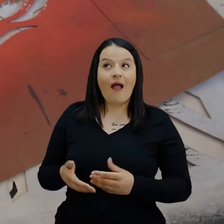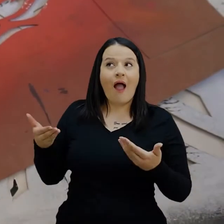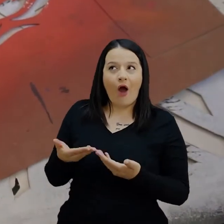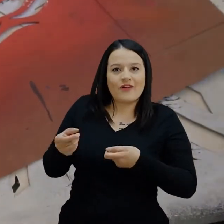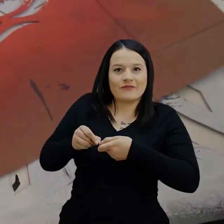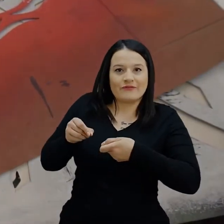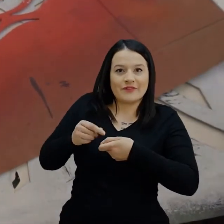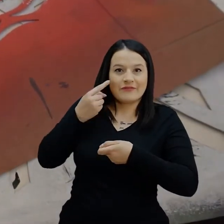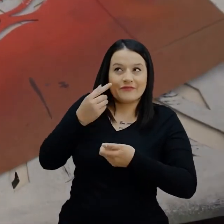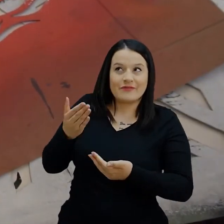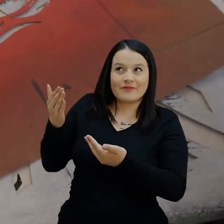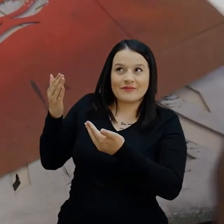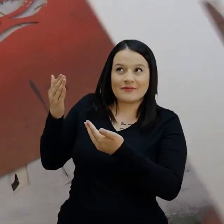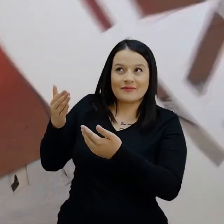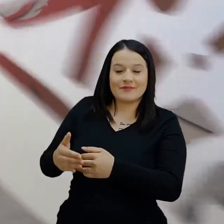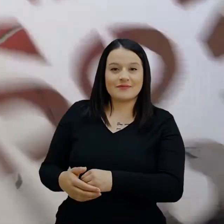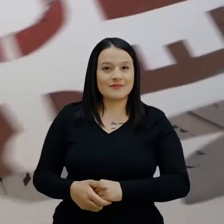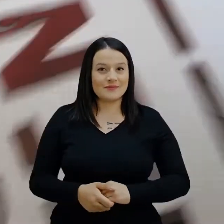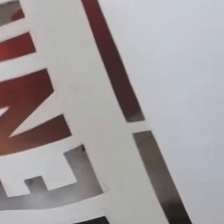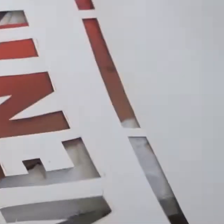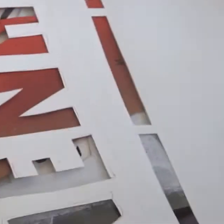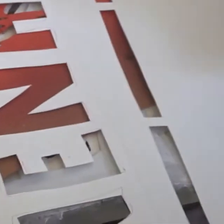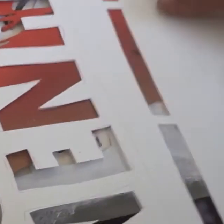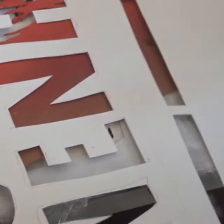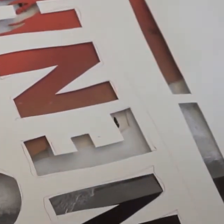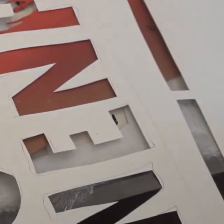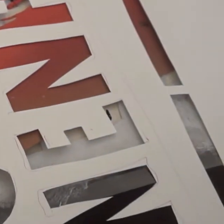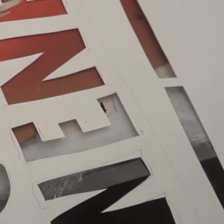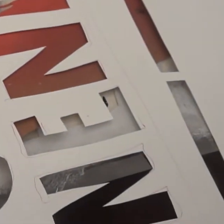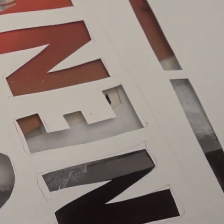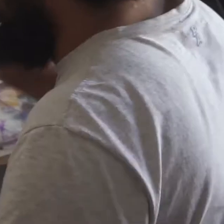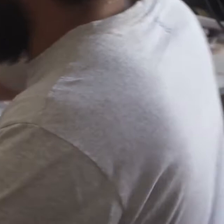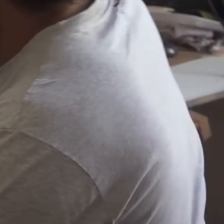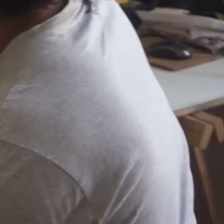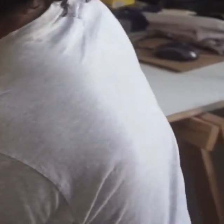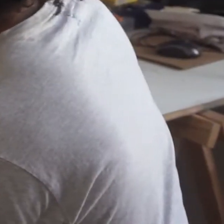stencil. E esse aqui que eu acabei de fazer.